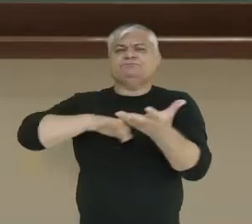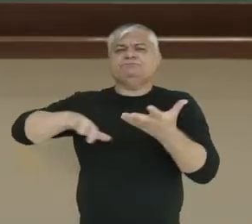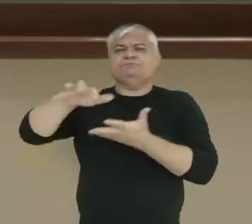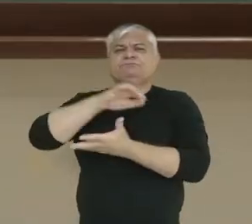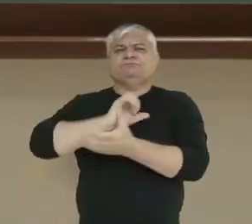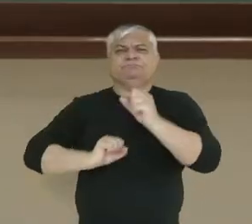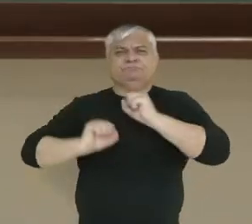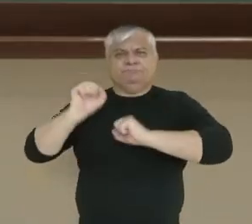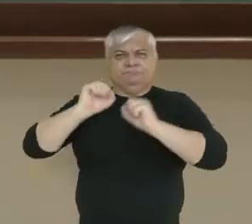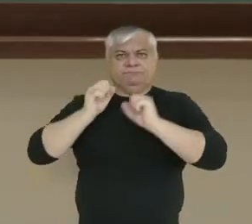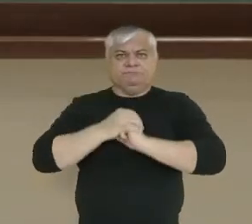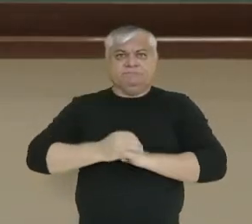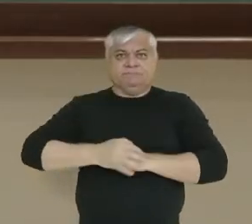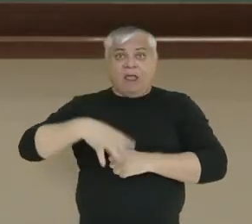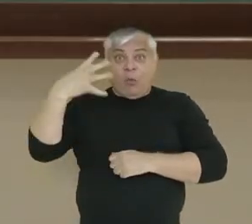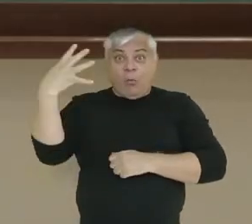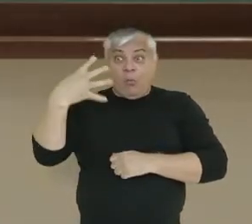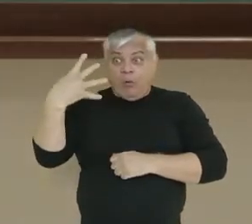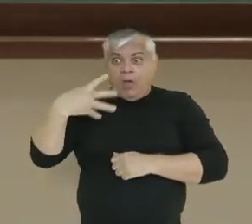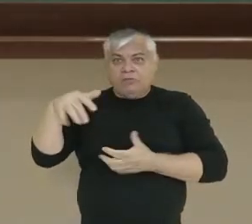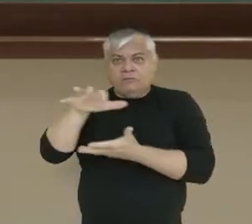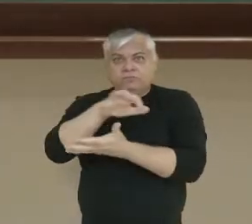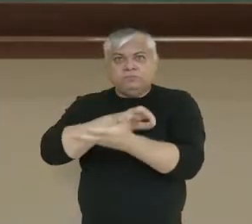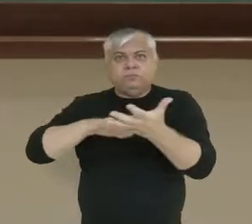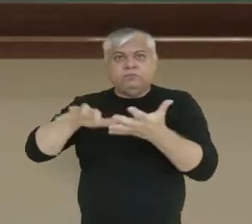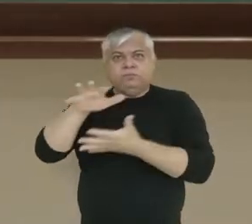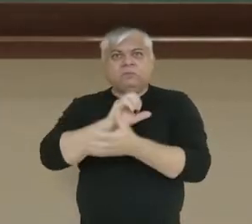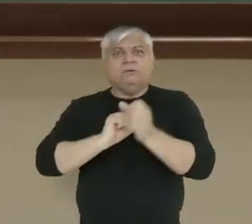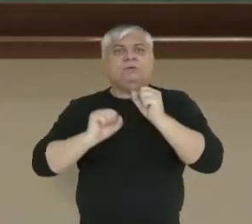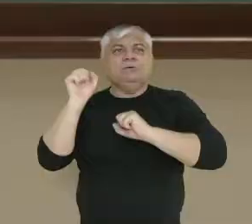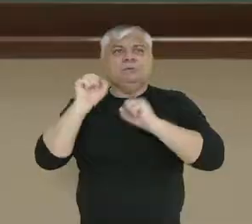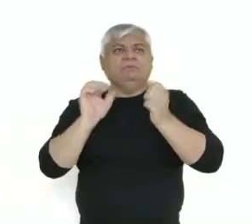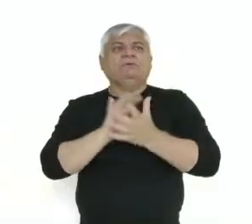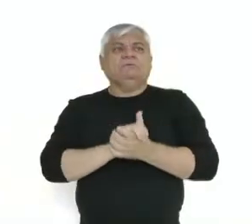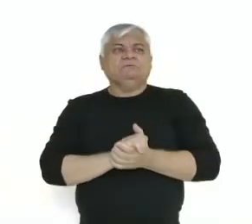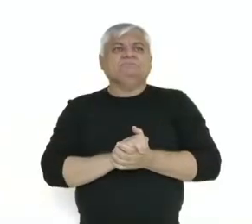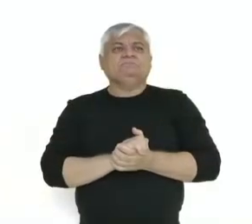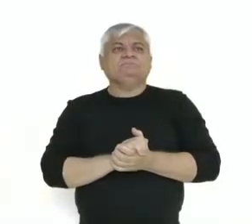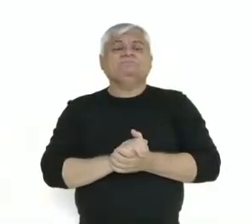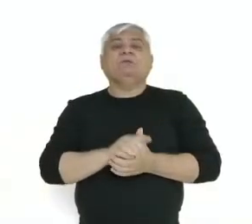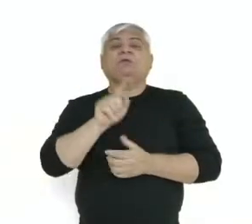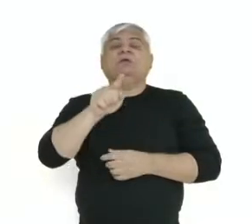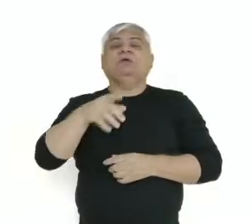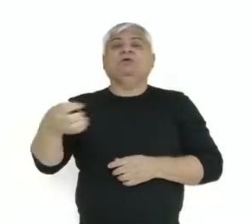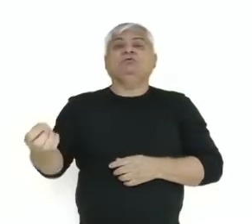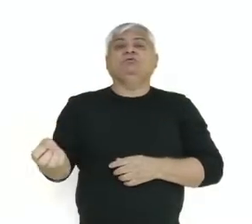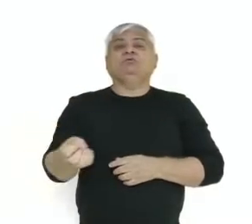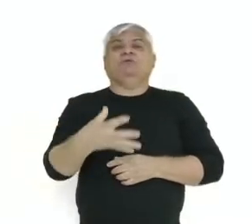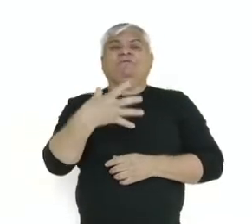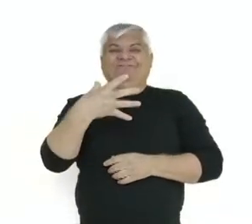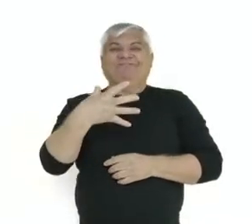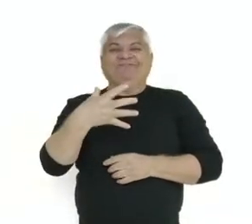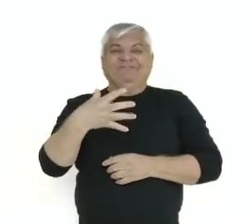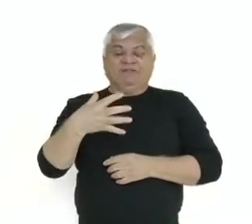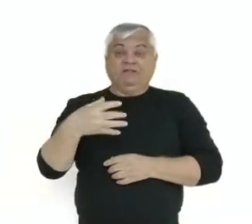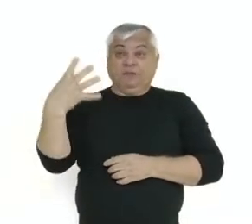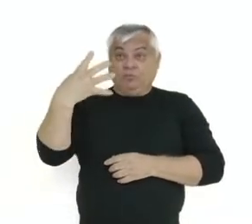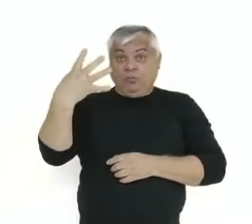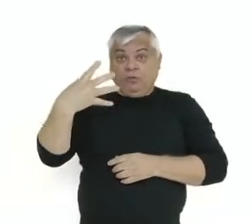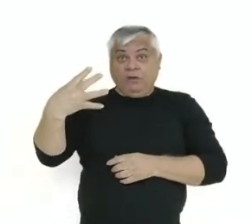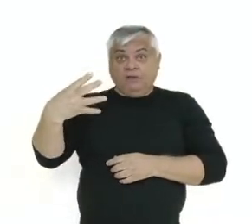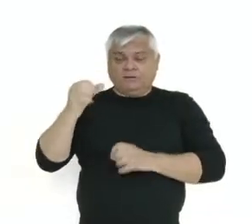Estaríamos nós na quarta revolução industrial? E aqui fala sobre a inovação da quarta revolução industrial que